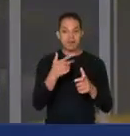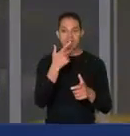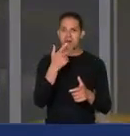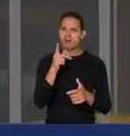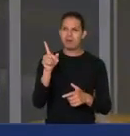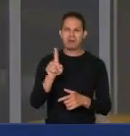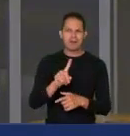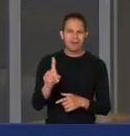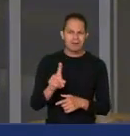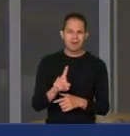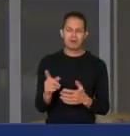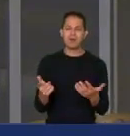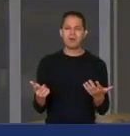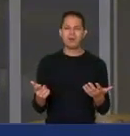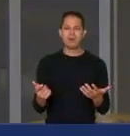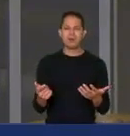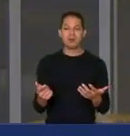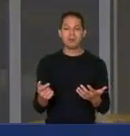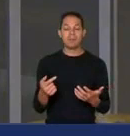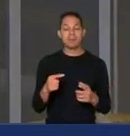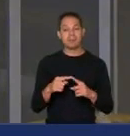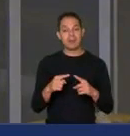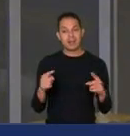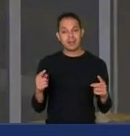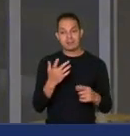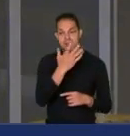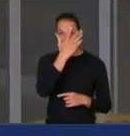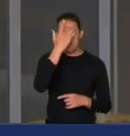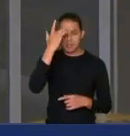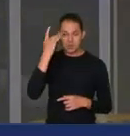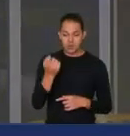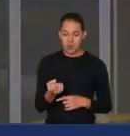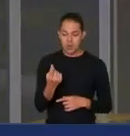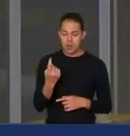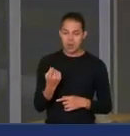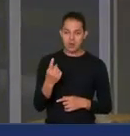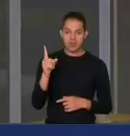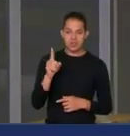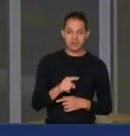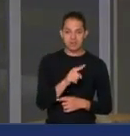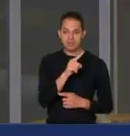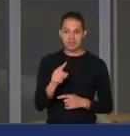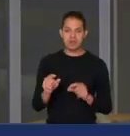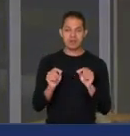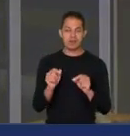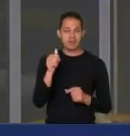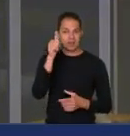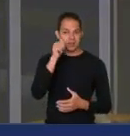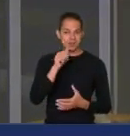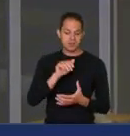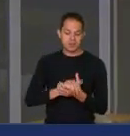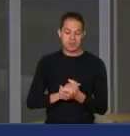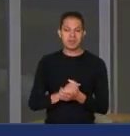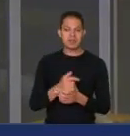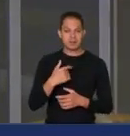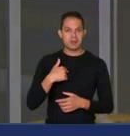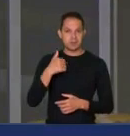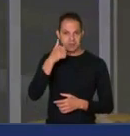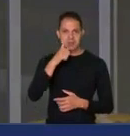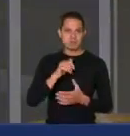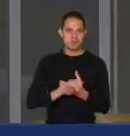faça isso. Mas a única pessoa que tem poder de veto é a minha esposa, e ela me deu carta